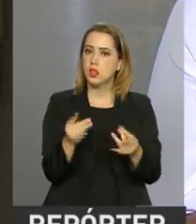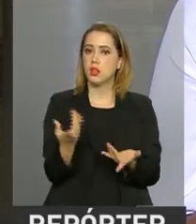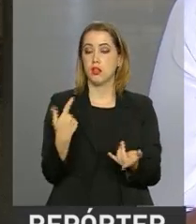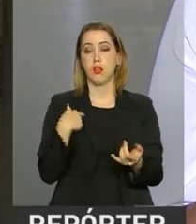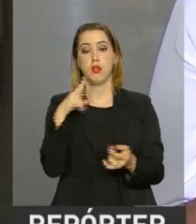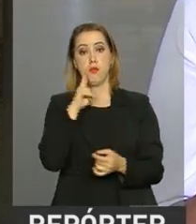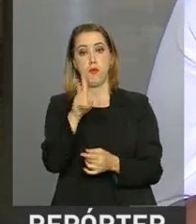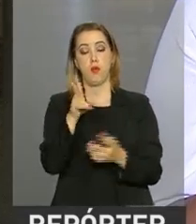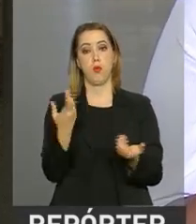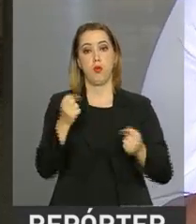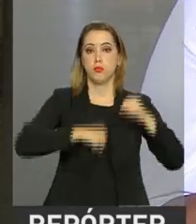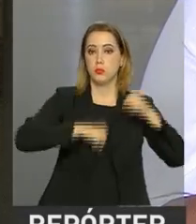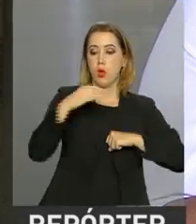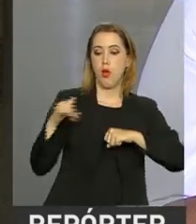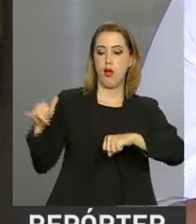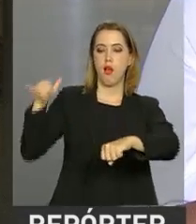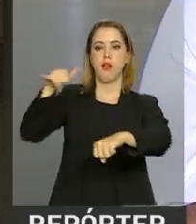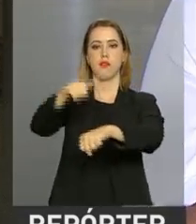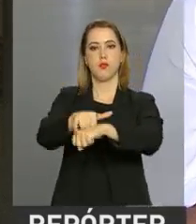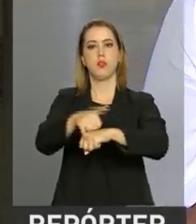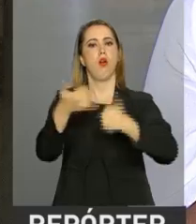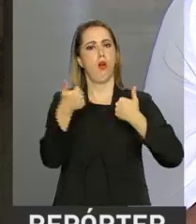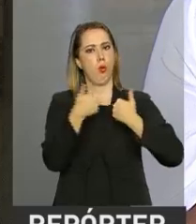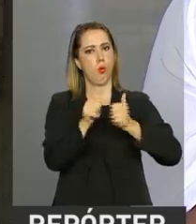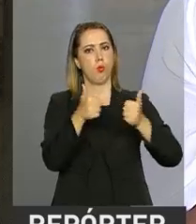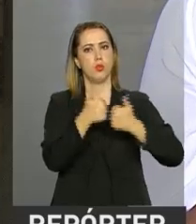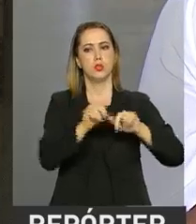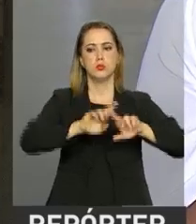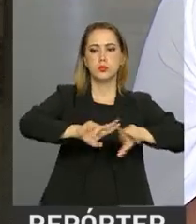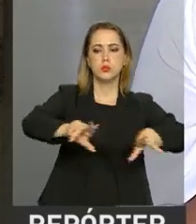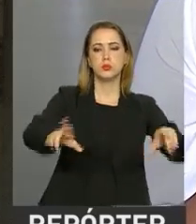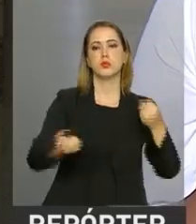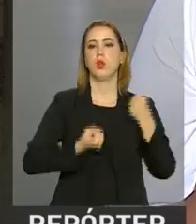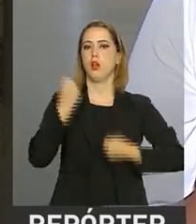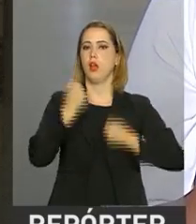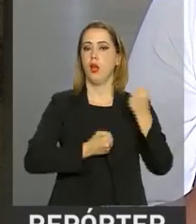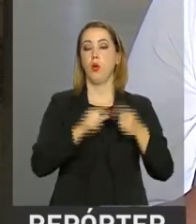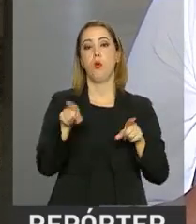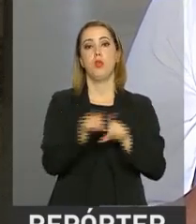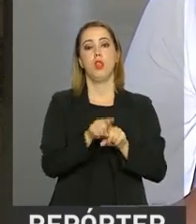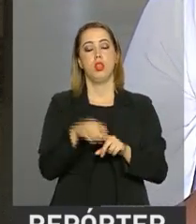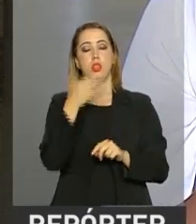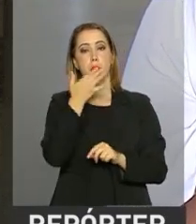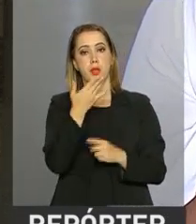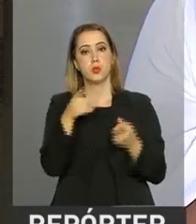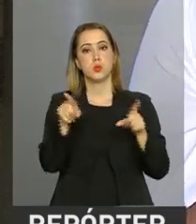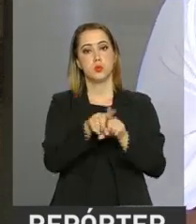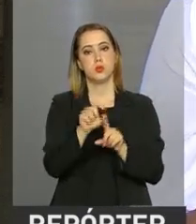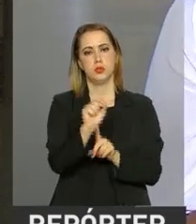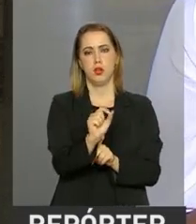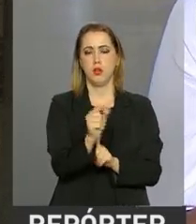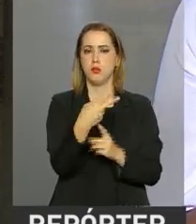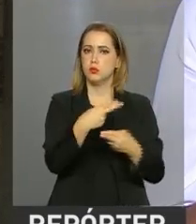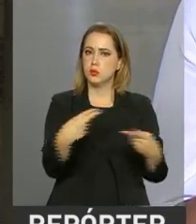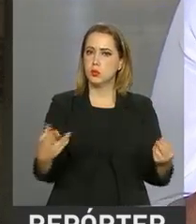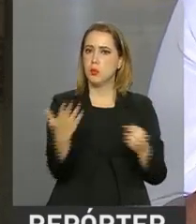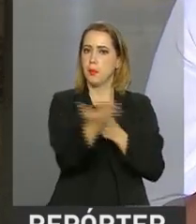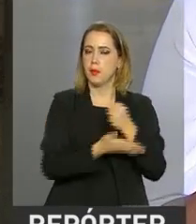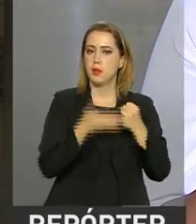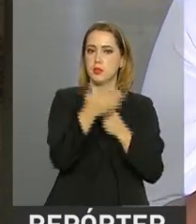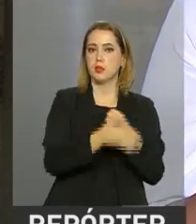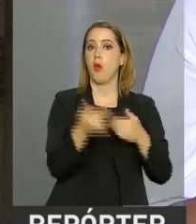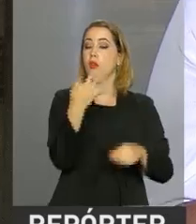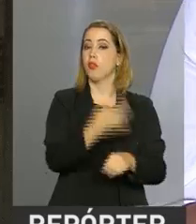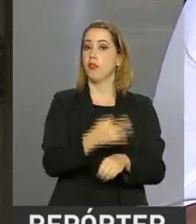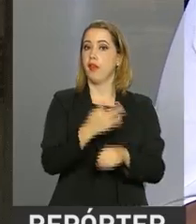aviões veículos de passageiros veículos de cargas e açúcar bruto e o destaque entre os produtos básicos são o minério de